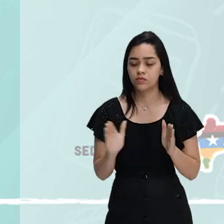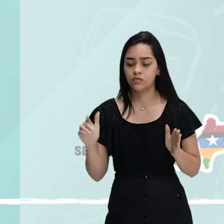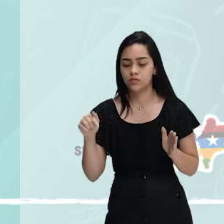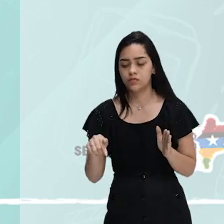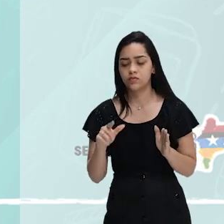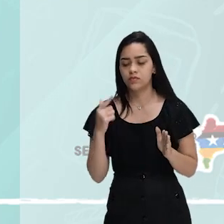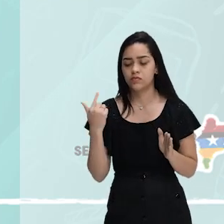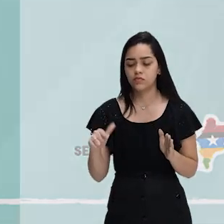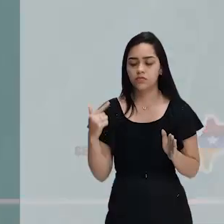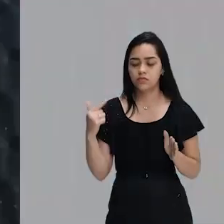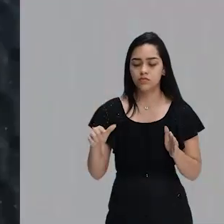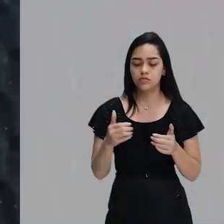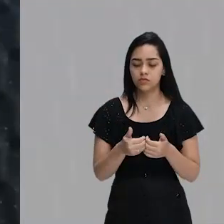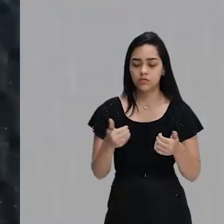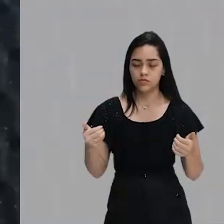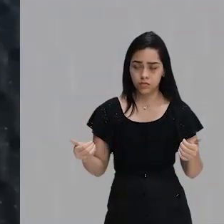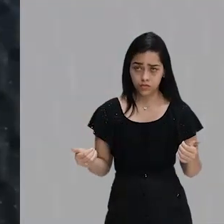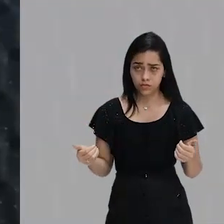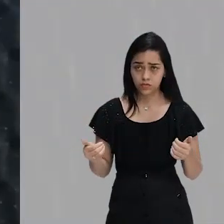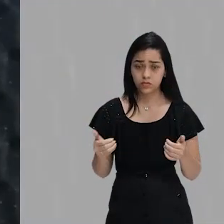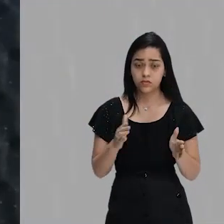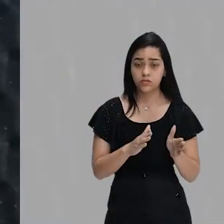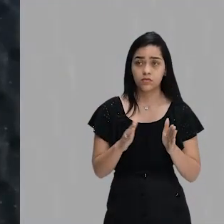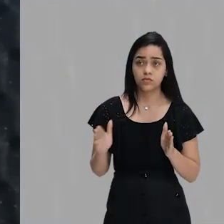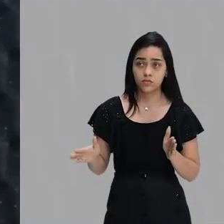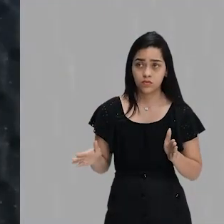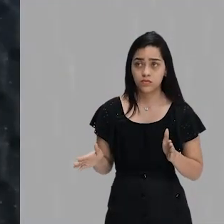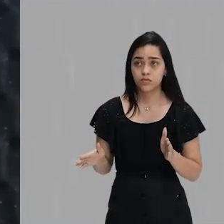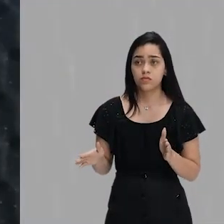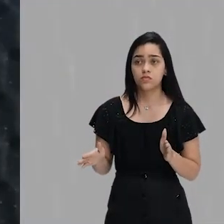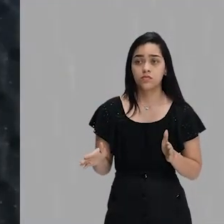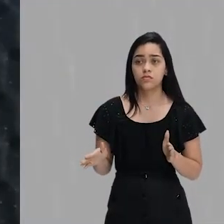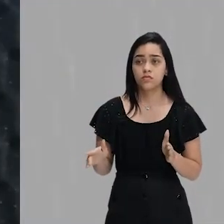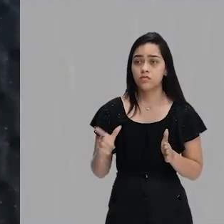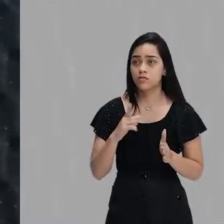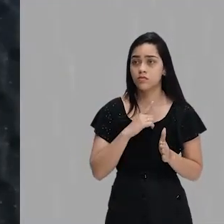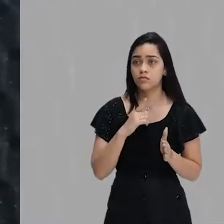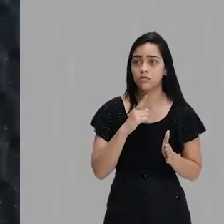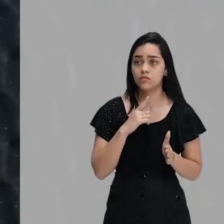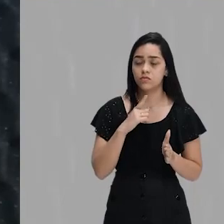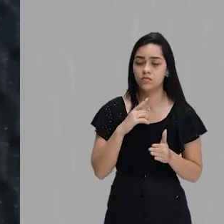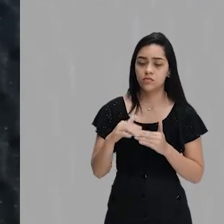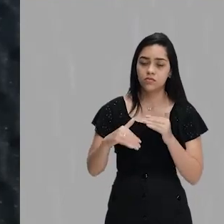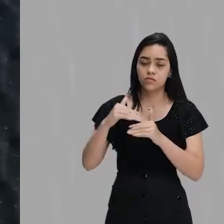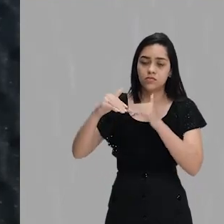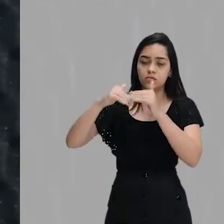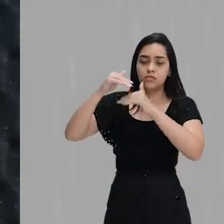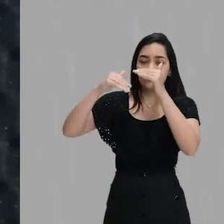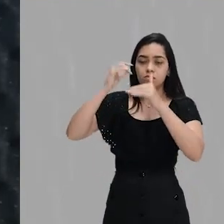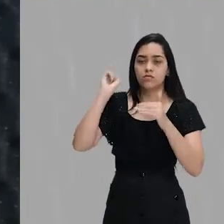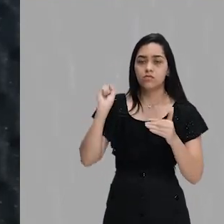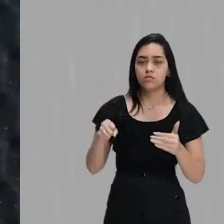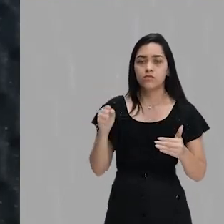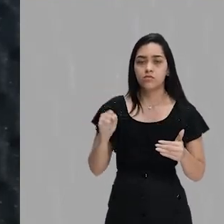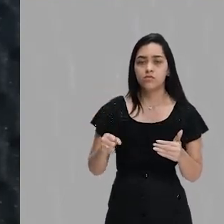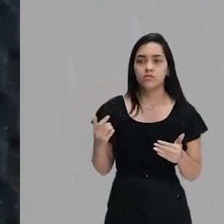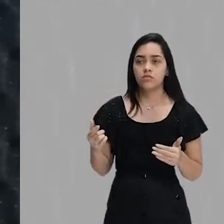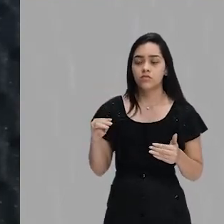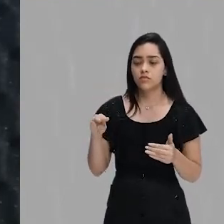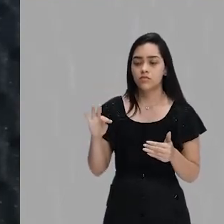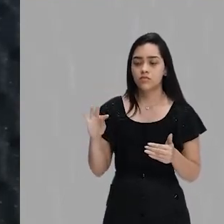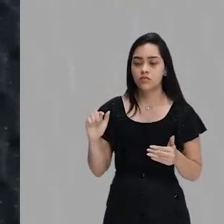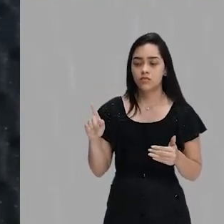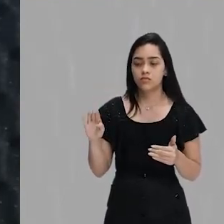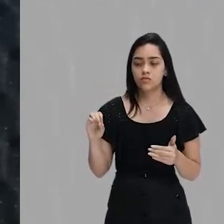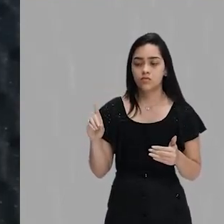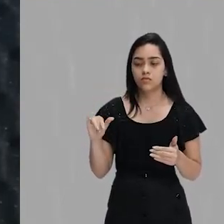a célula não está se dividindo, é o período em que ela tem um maior processo, né, de